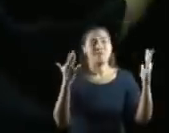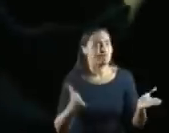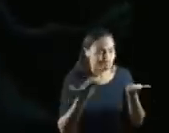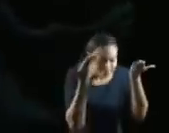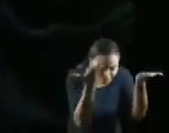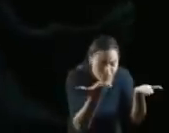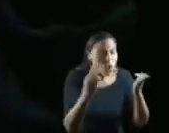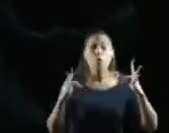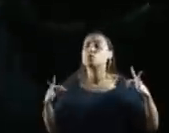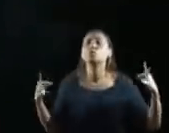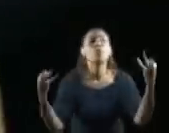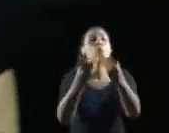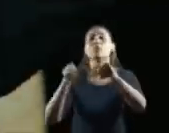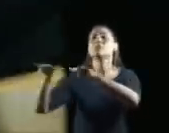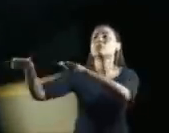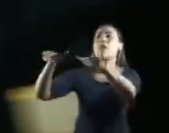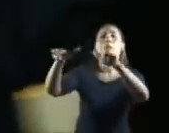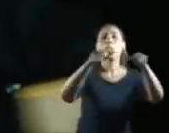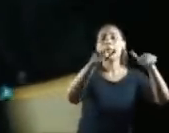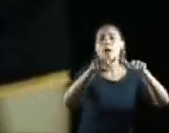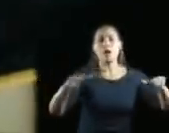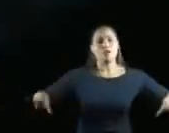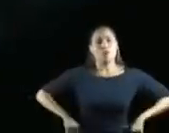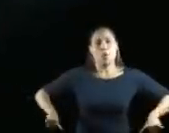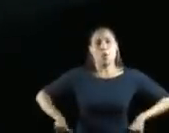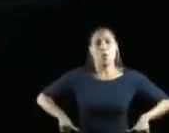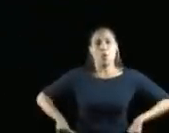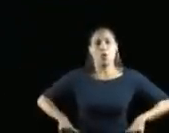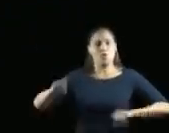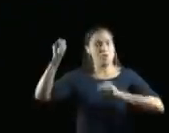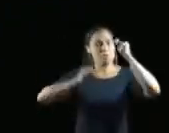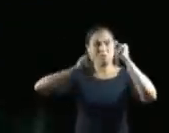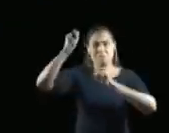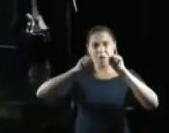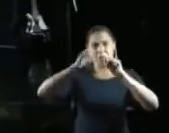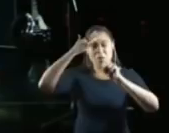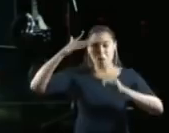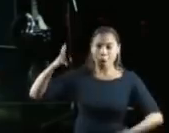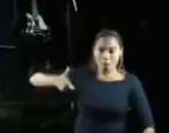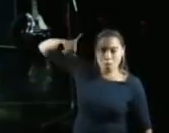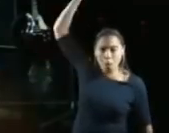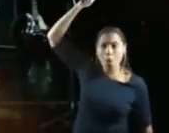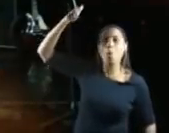da classe operária, aos fuzilados da CSN.